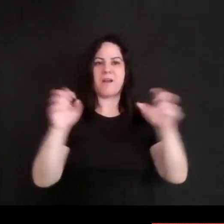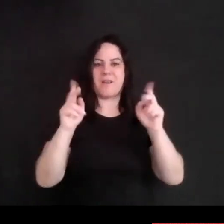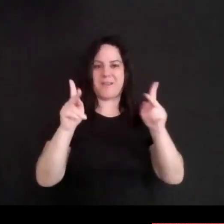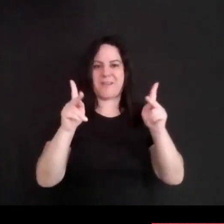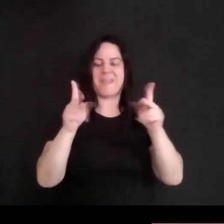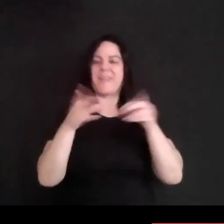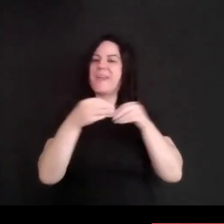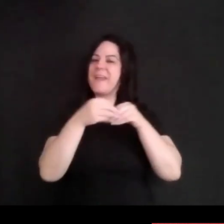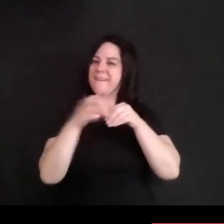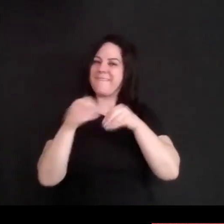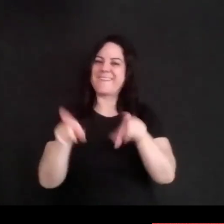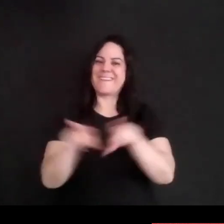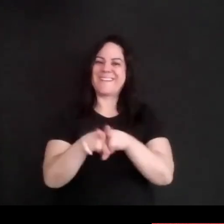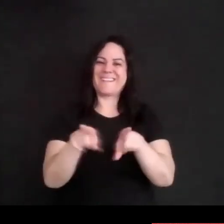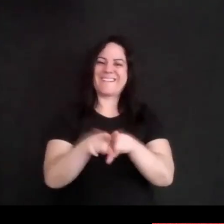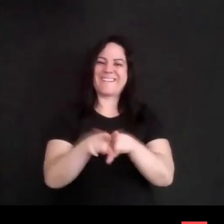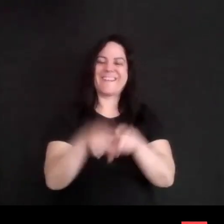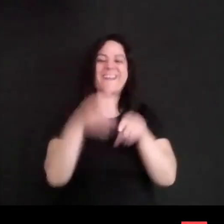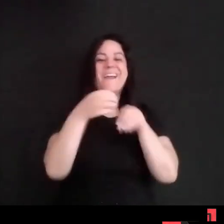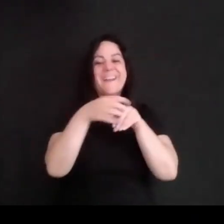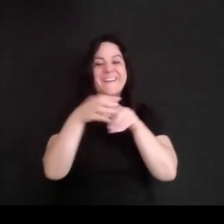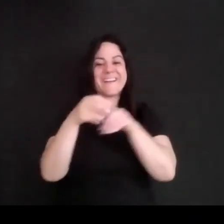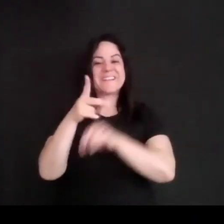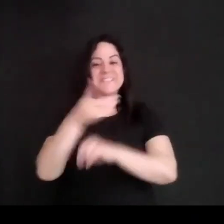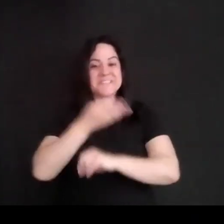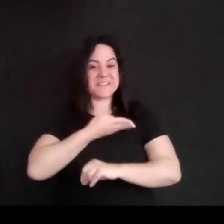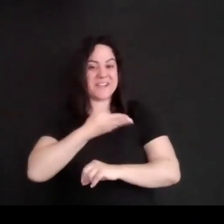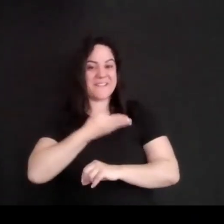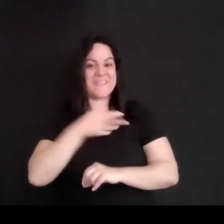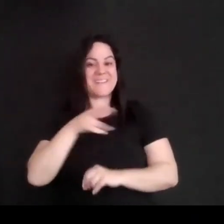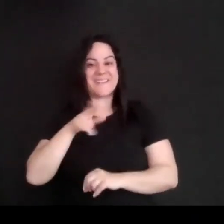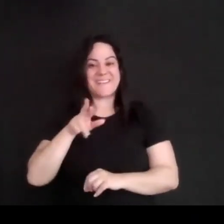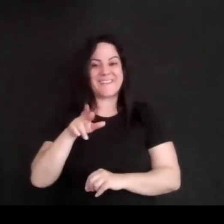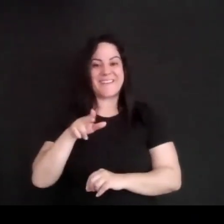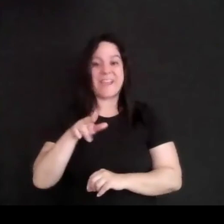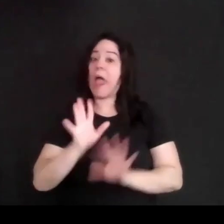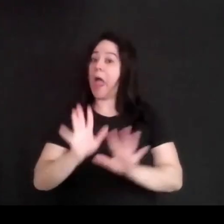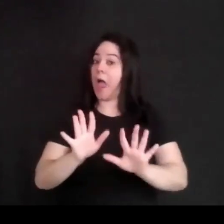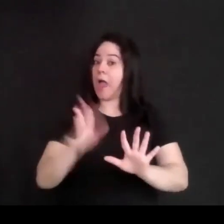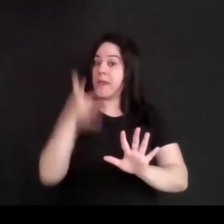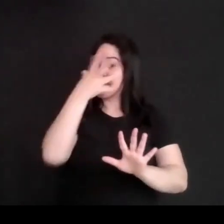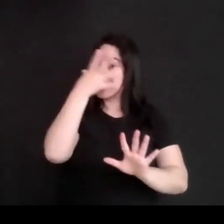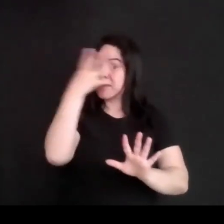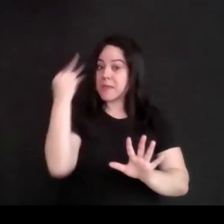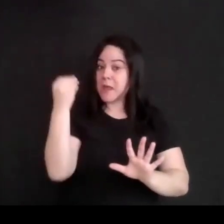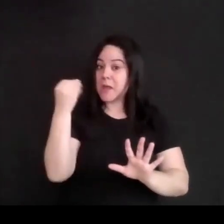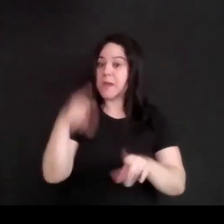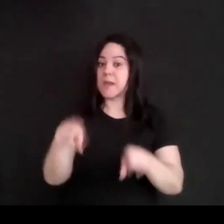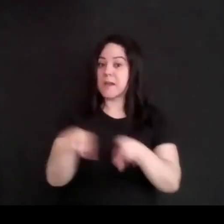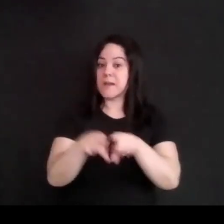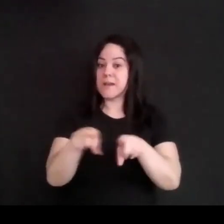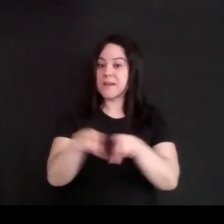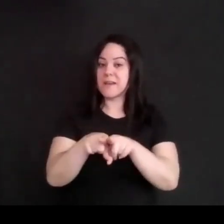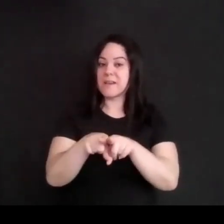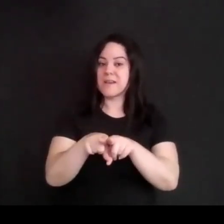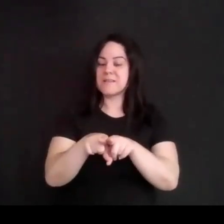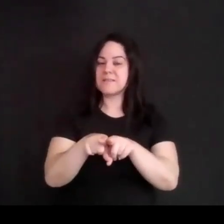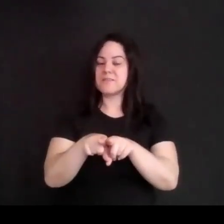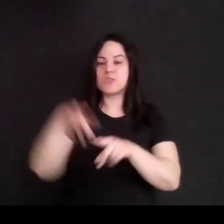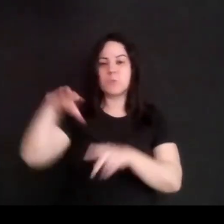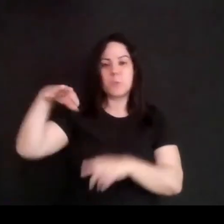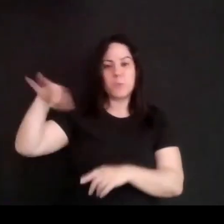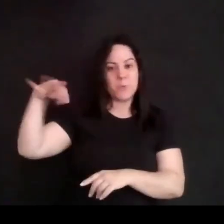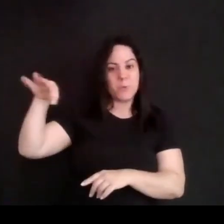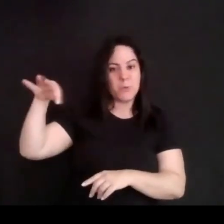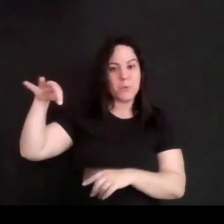compartilhe. Compartilhe com seus amigos e irmãos. Ah, e não esqueça de ativar o sininho.